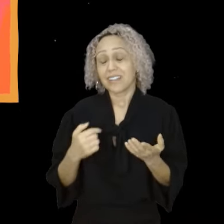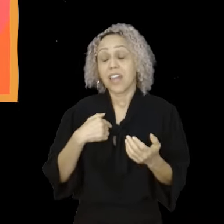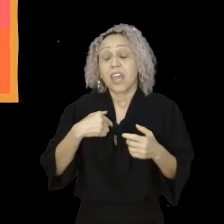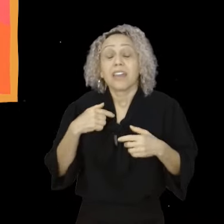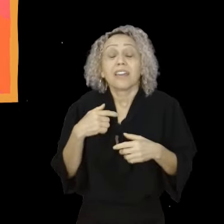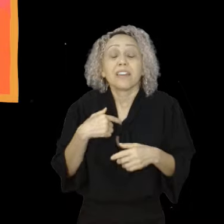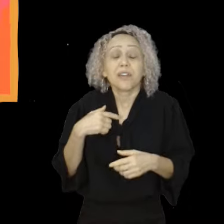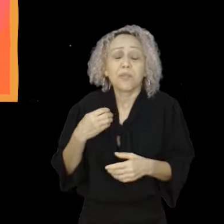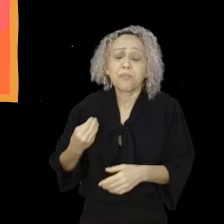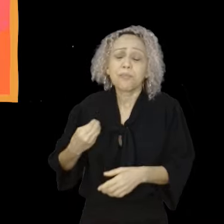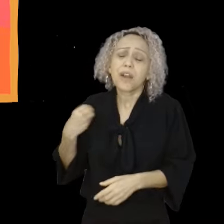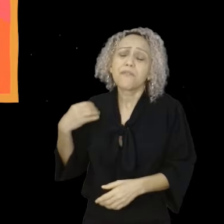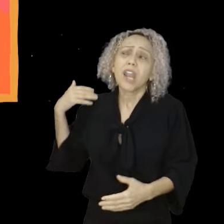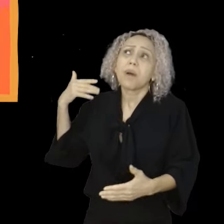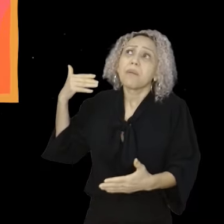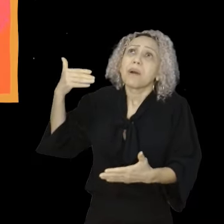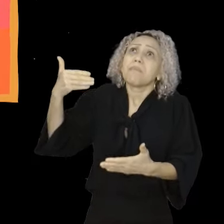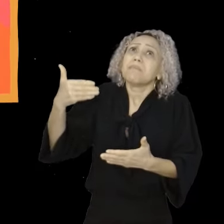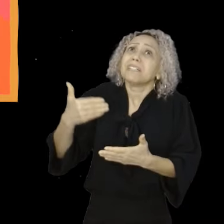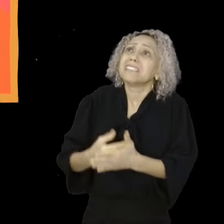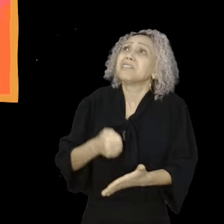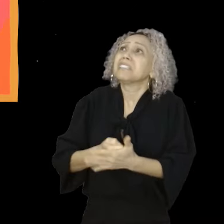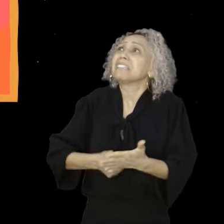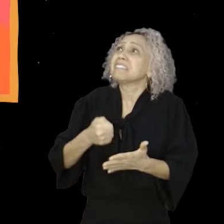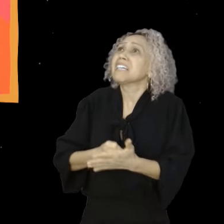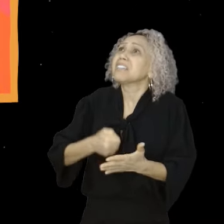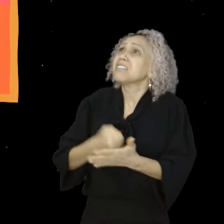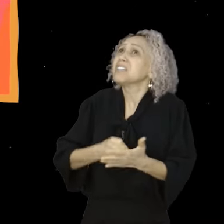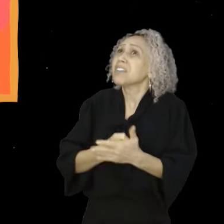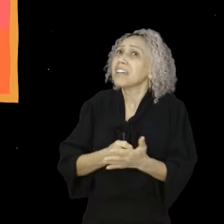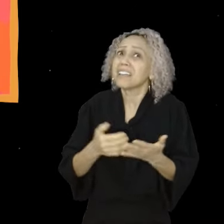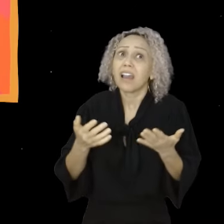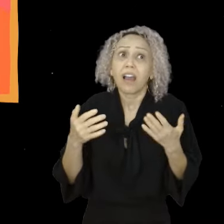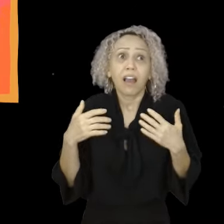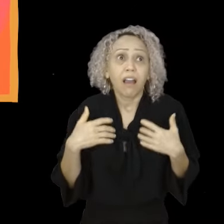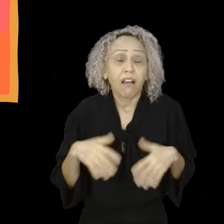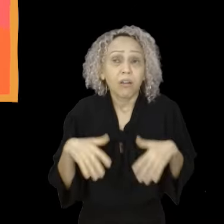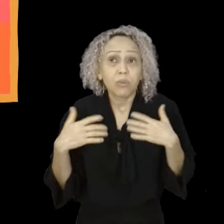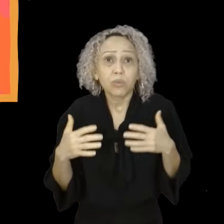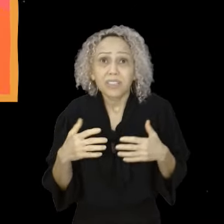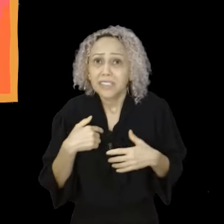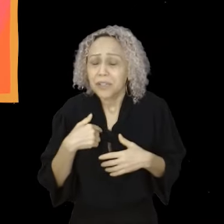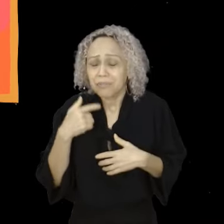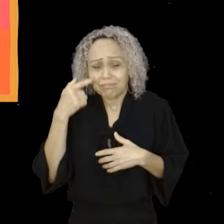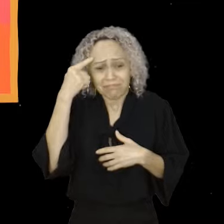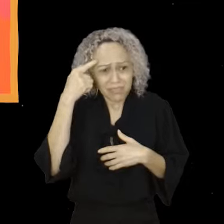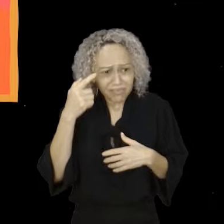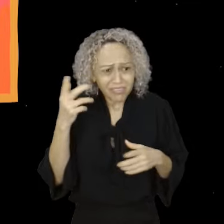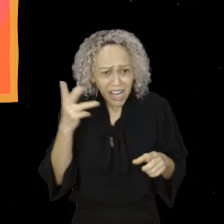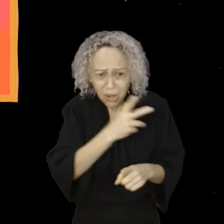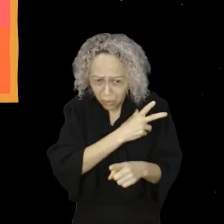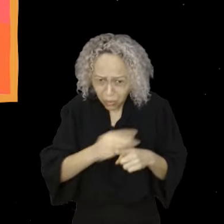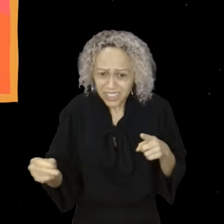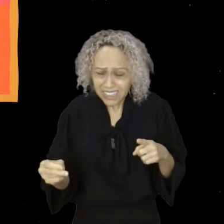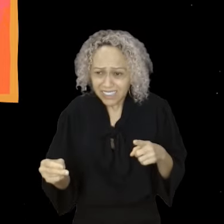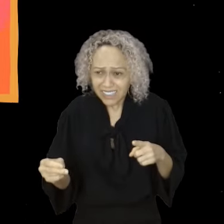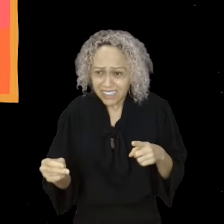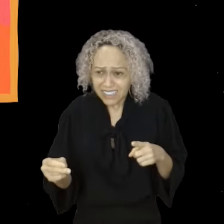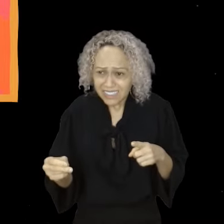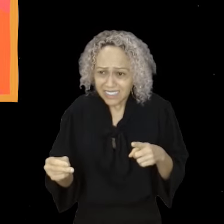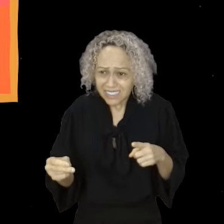a vida inteira e eu não achei que esse dia ia chegar. Então, cara, a palavra lutei, quando ele falou lutei, é